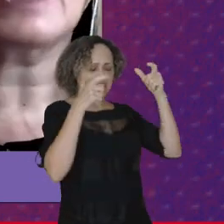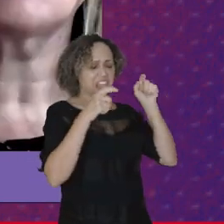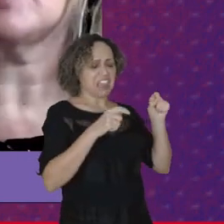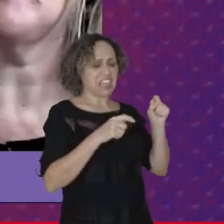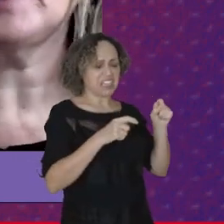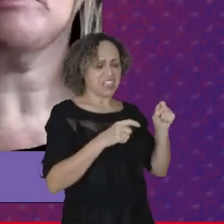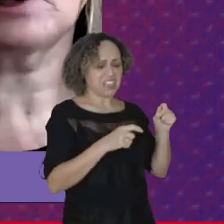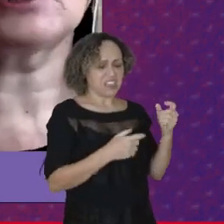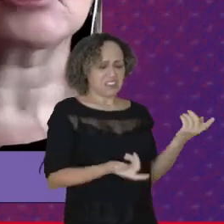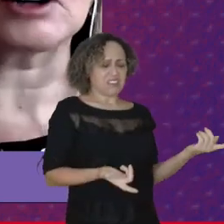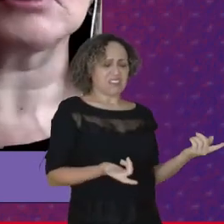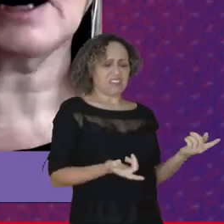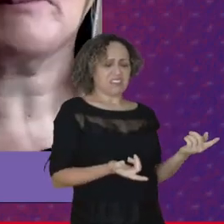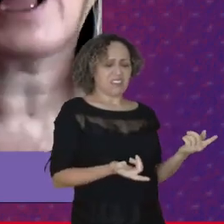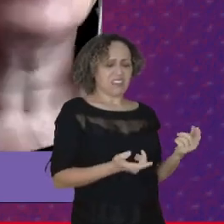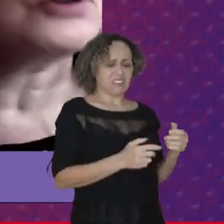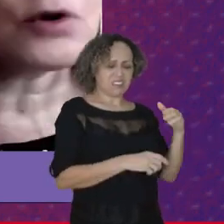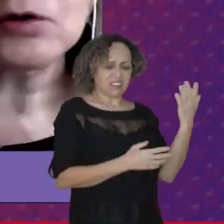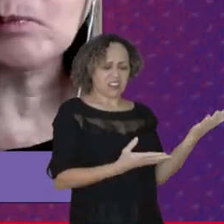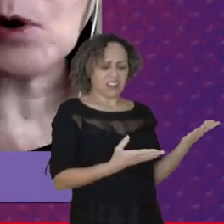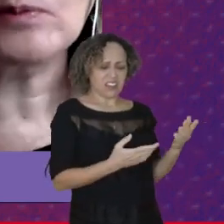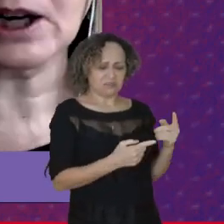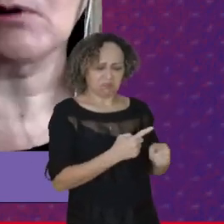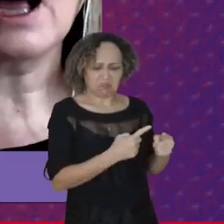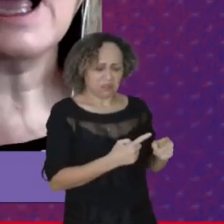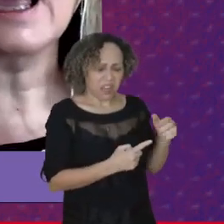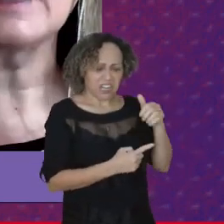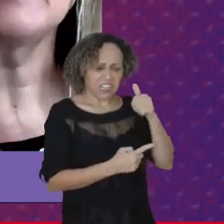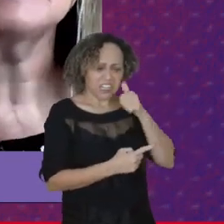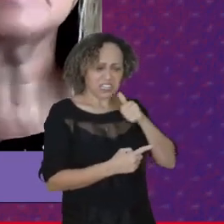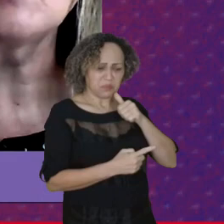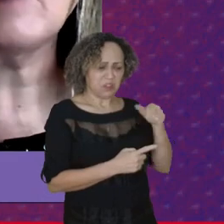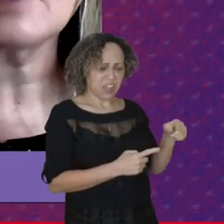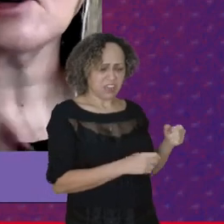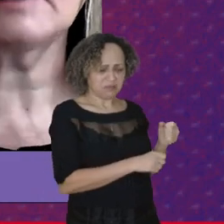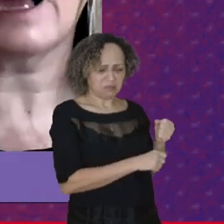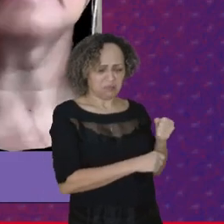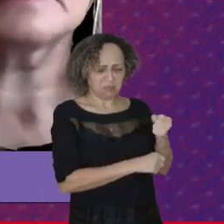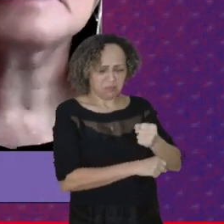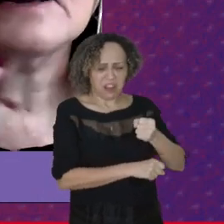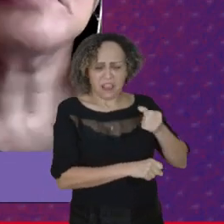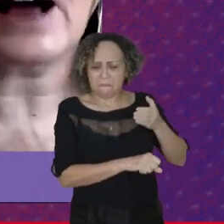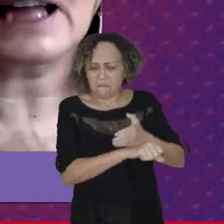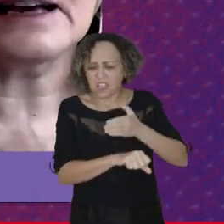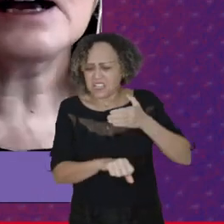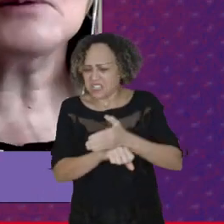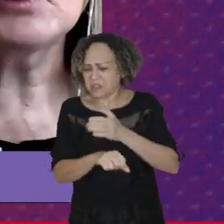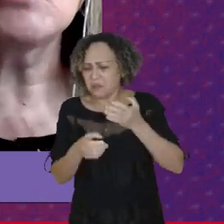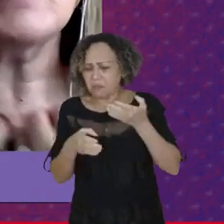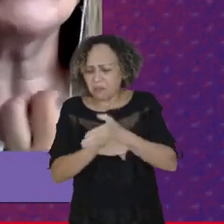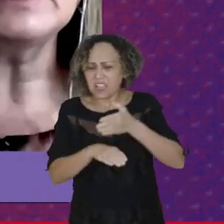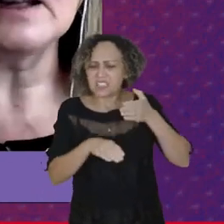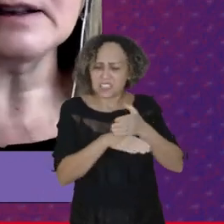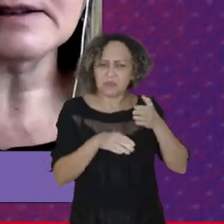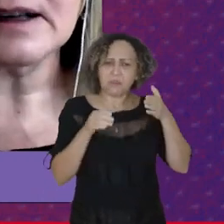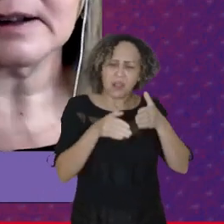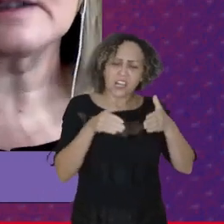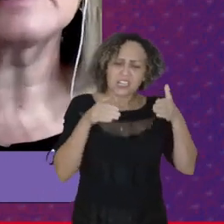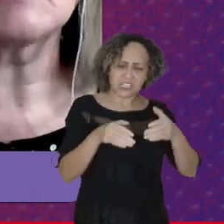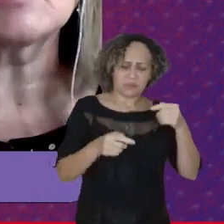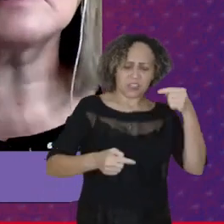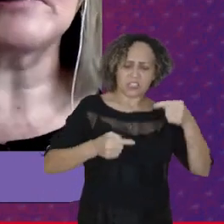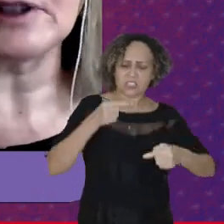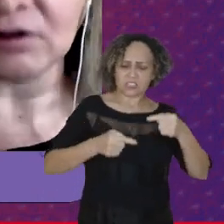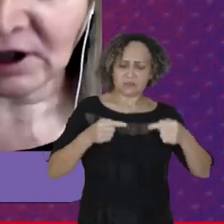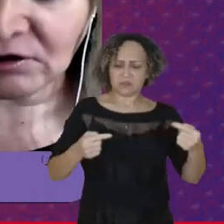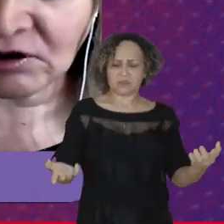da sociedade, na vida política, no trabalho, no mundo público, ela vem sendo machadada, ceifada por uma ministra